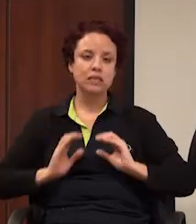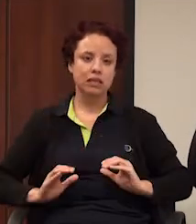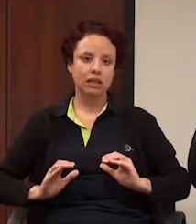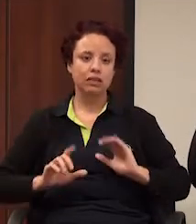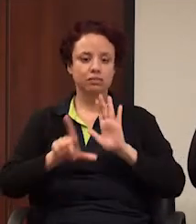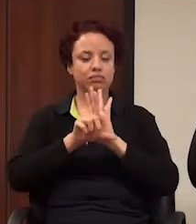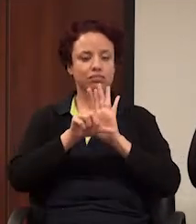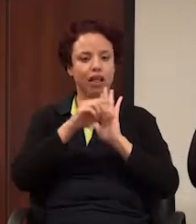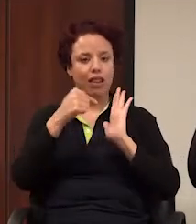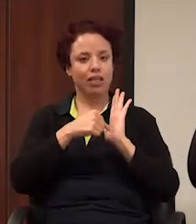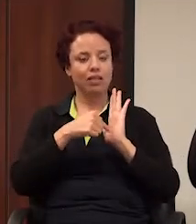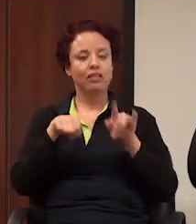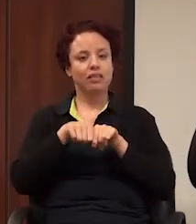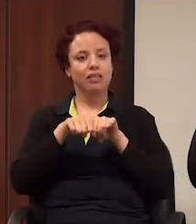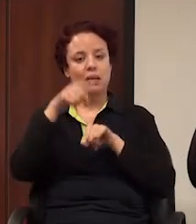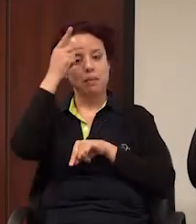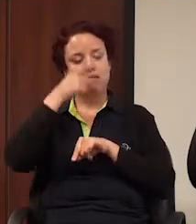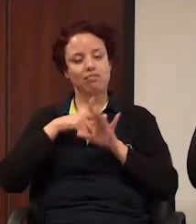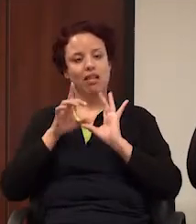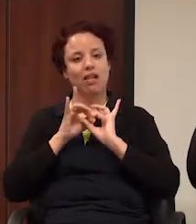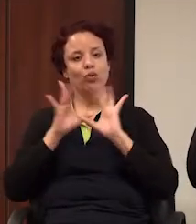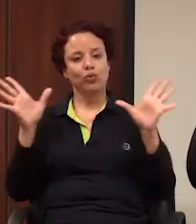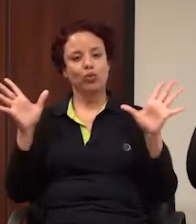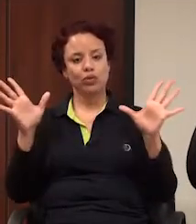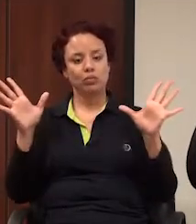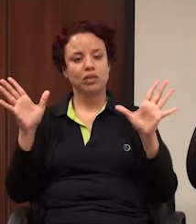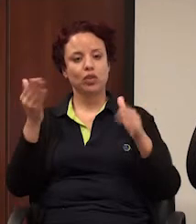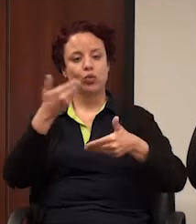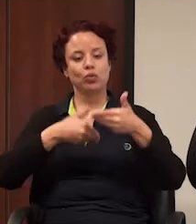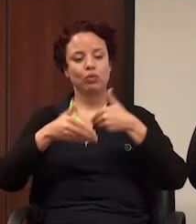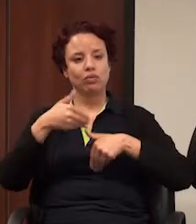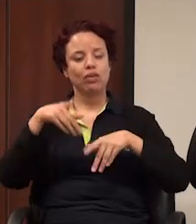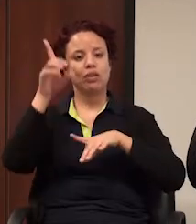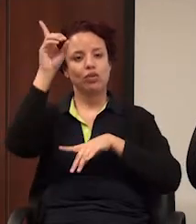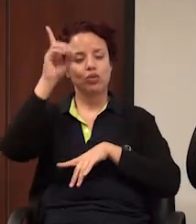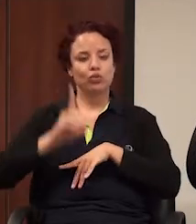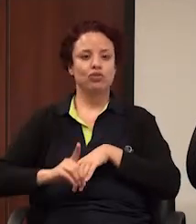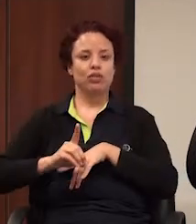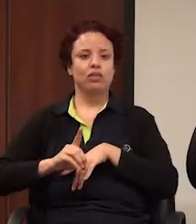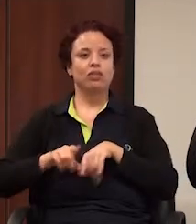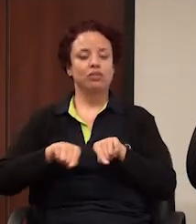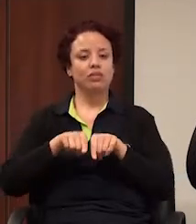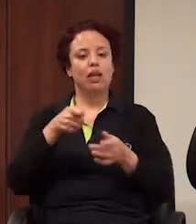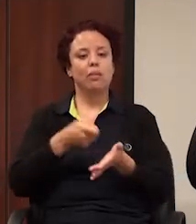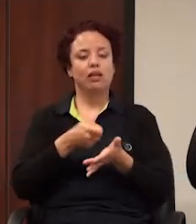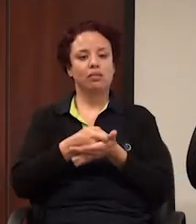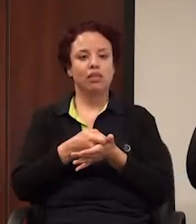lei e autônoma, né, no que diz respeito aos seus direitos e aos seus deveres.